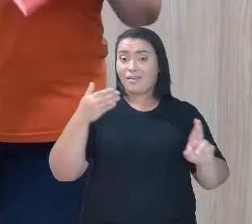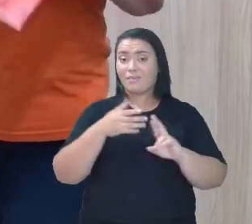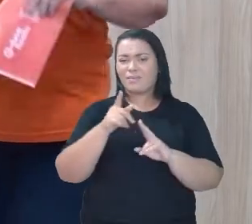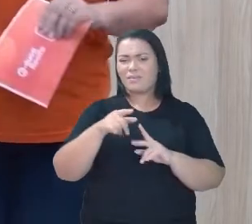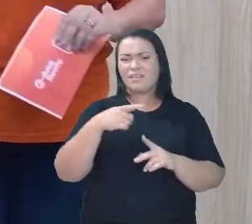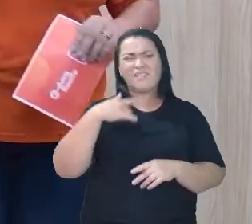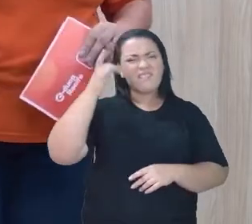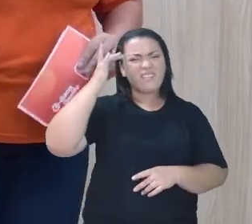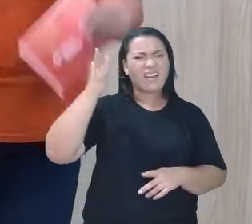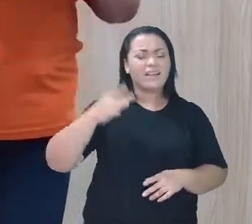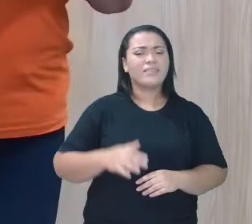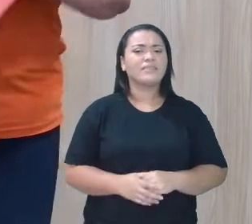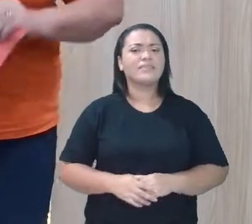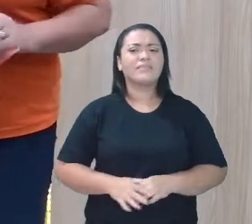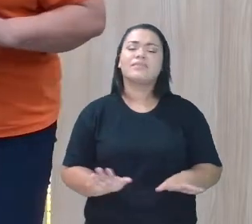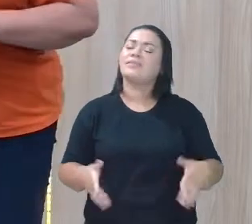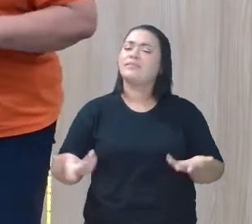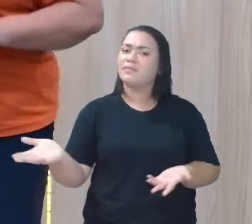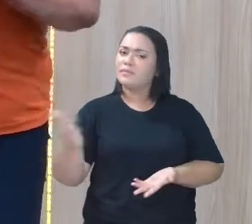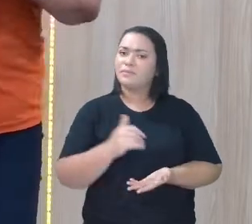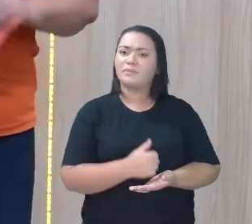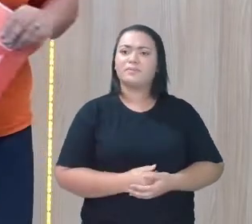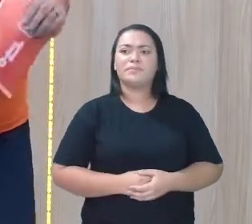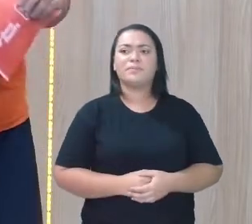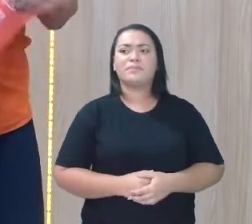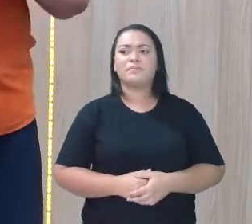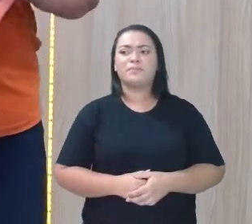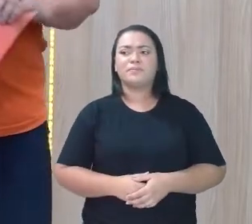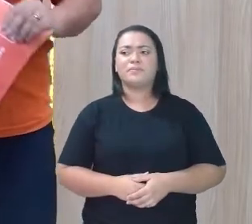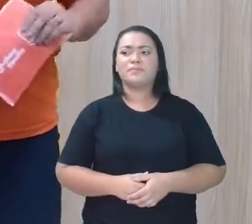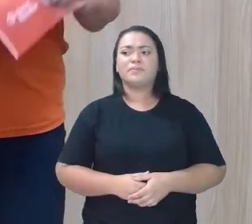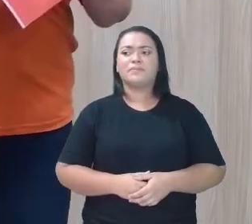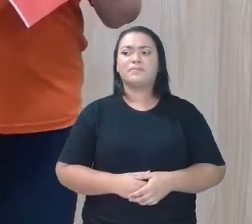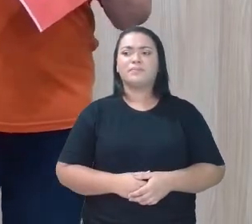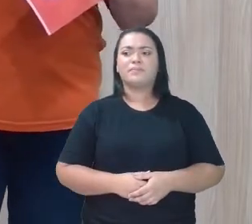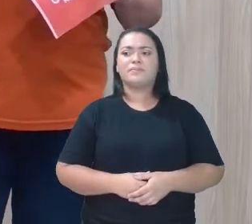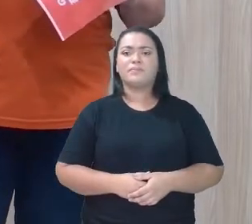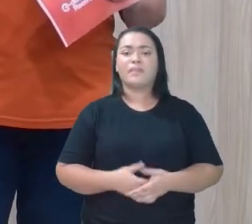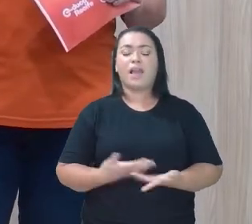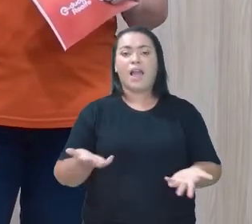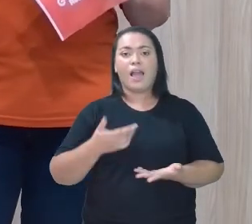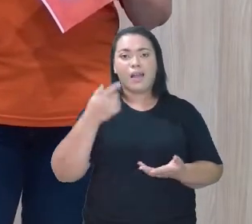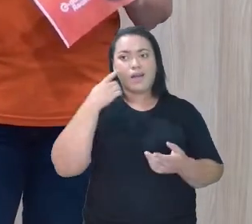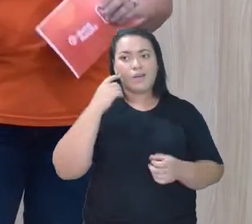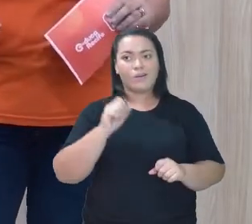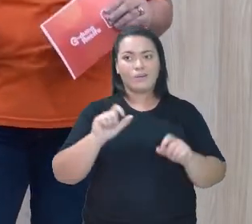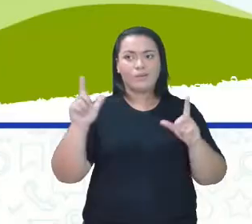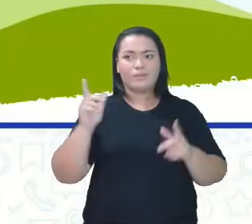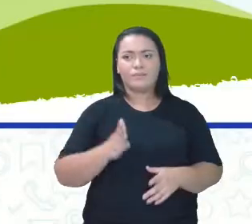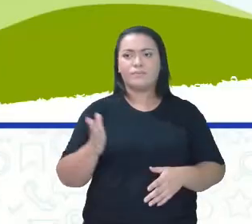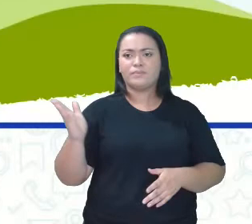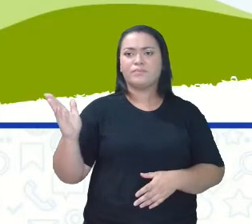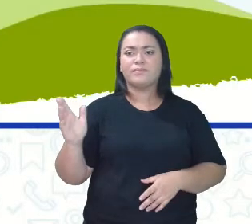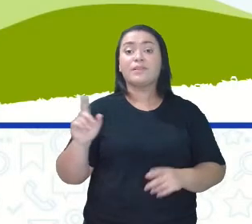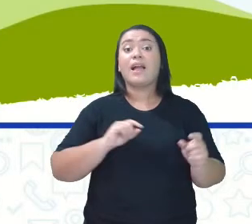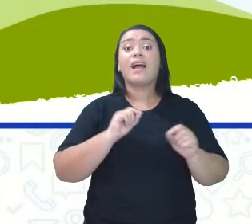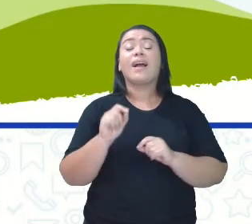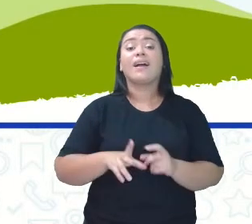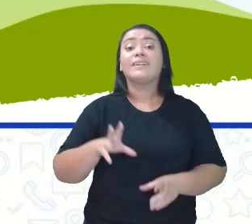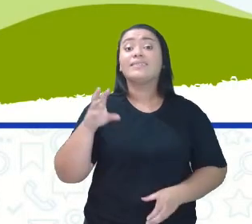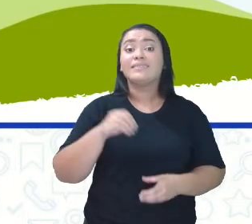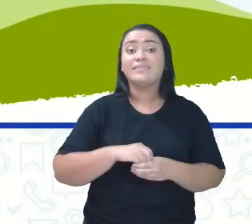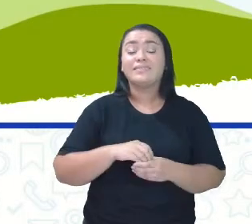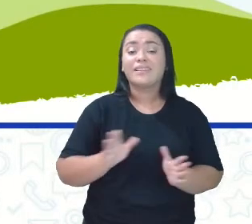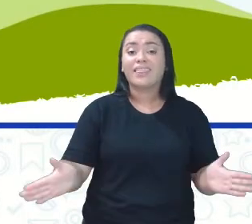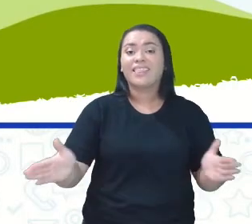representação ficou fácil? Então, vamos lá. Vamos lá. Então, vou colocar aqui para vocês. Quem está dentro